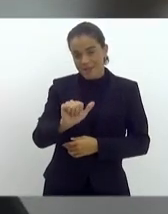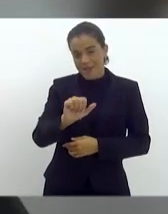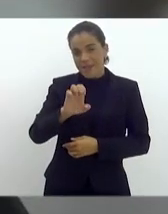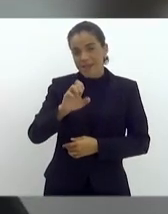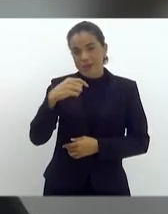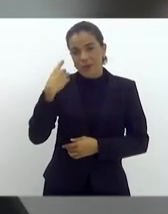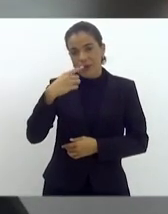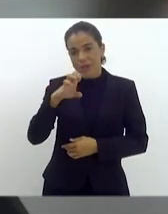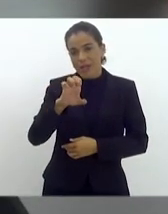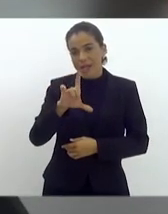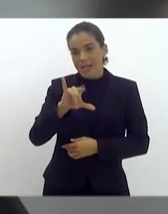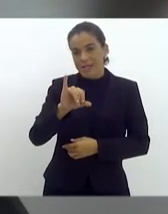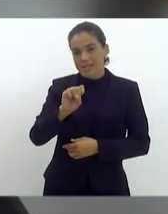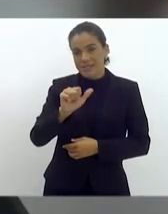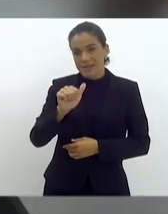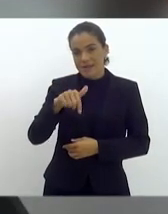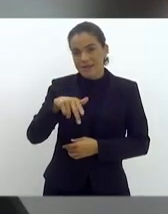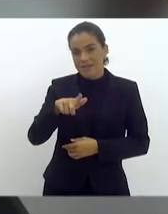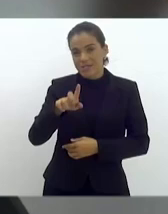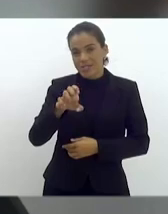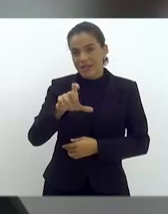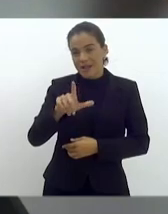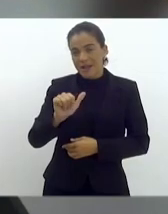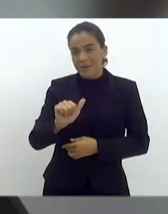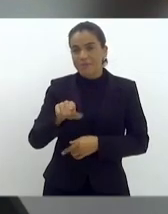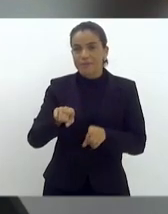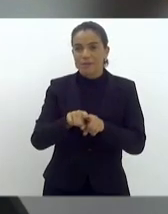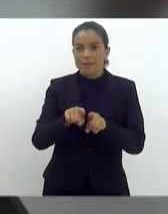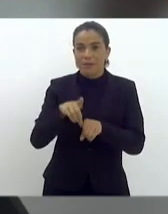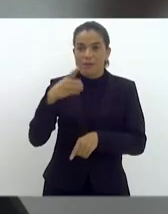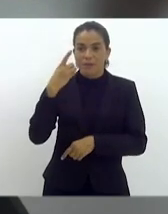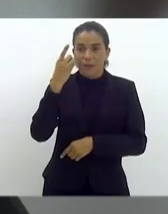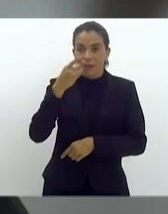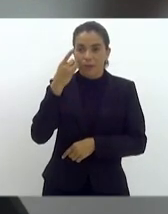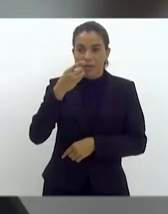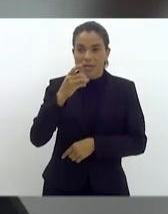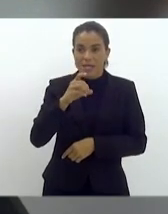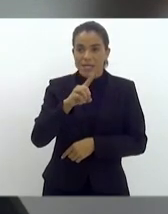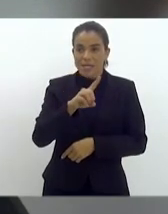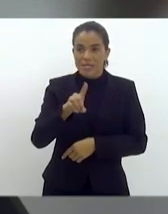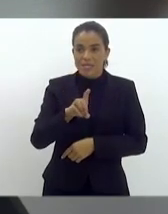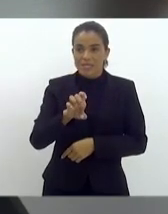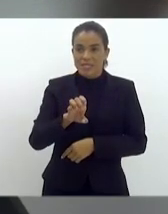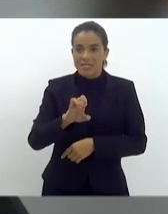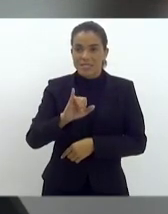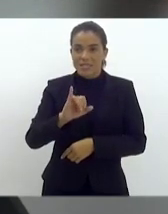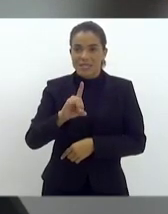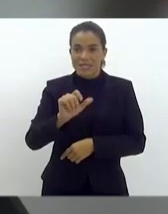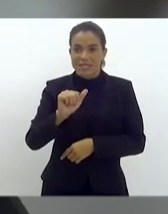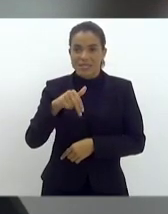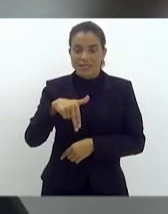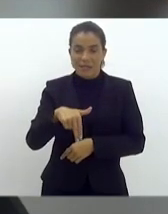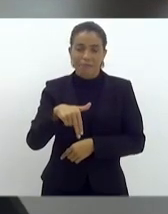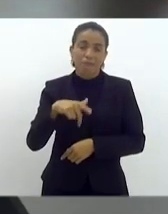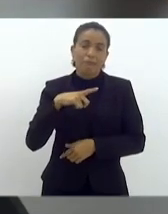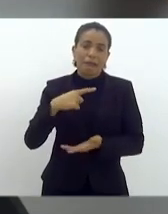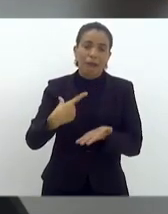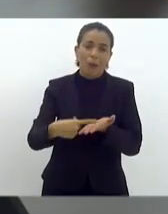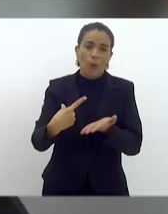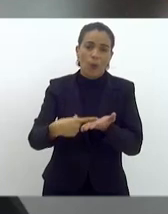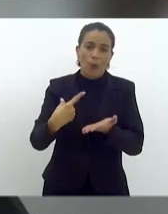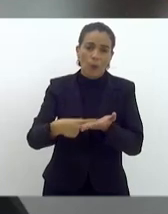doutora Elisângela a deputada zeidan pediu está presente a sua Assessoria ela tinha um compromisso fora que